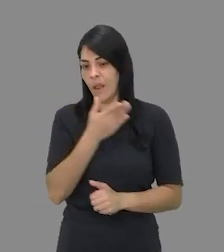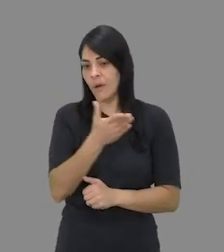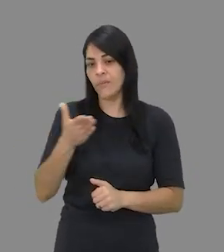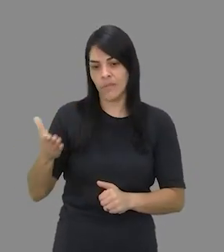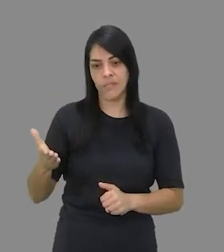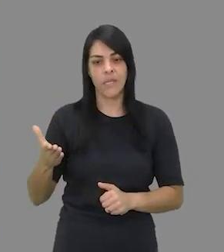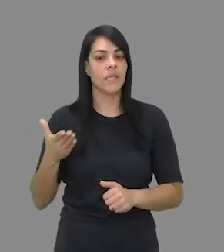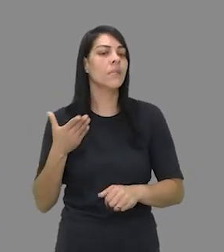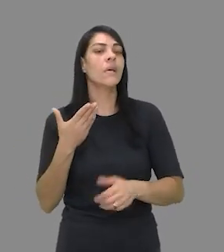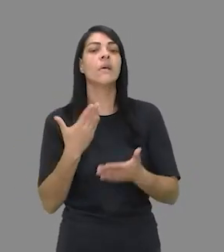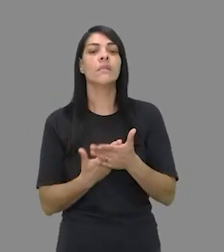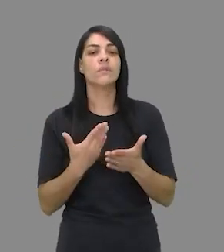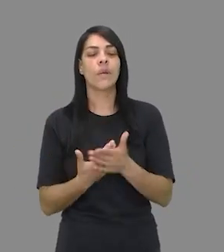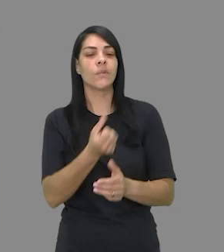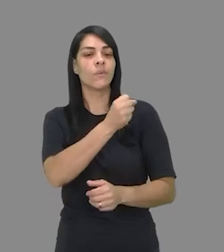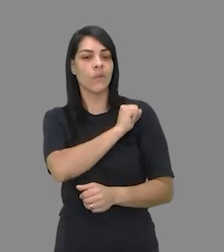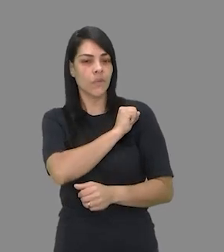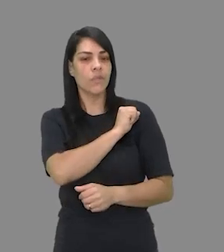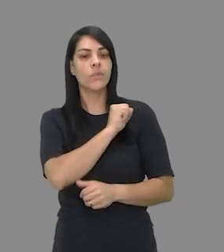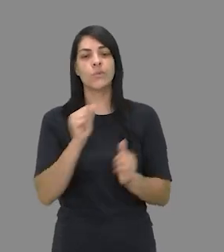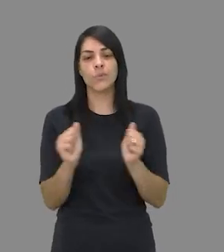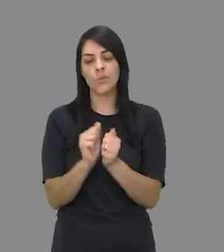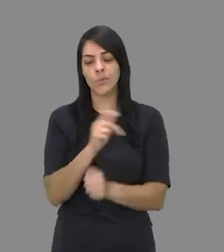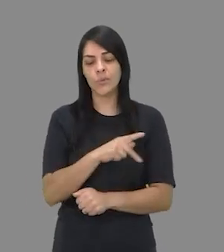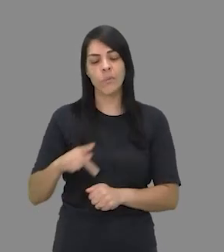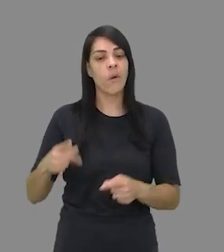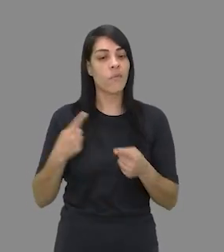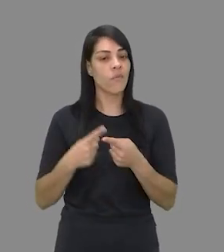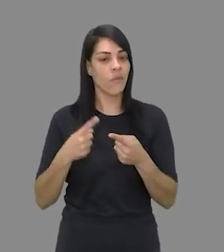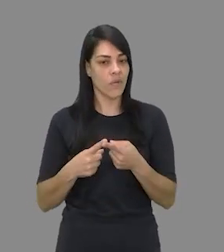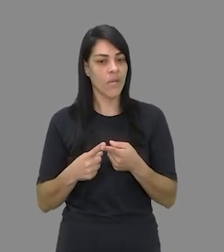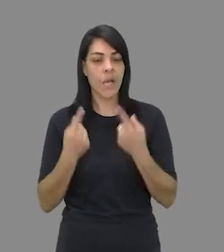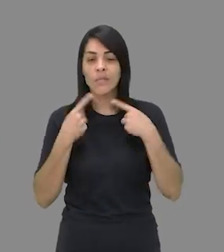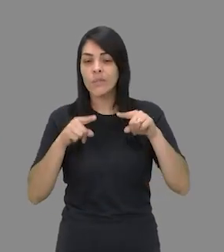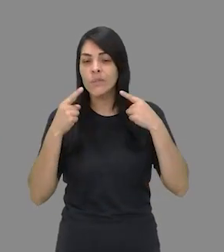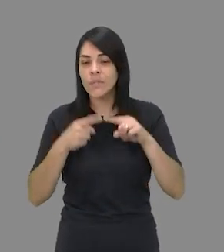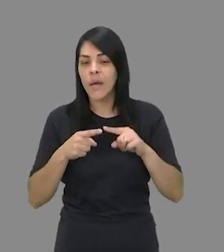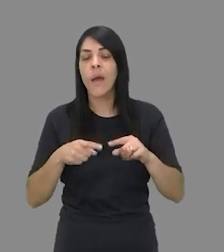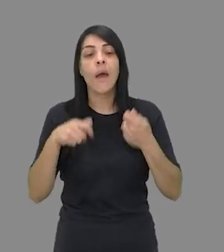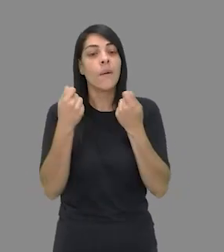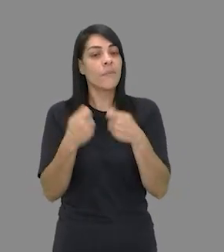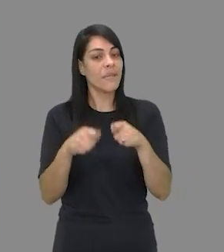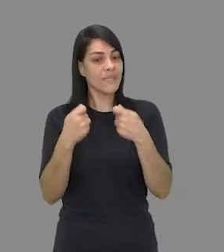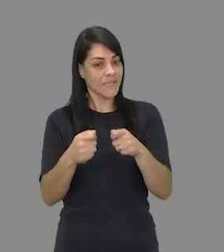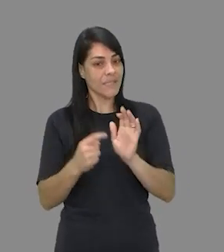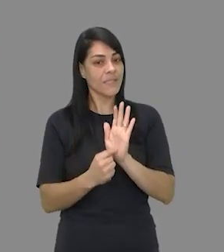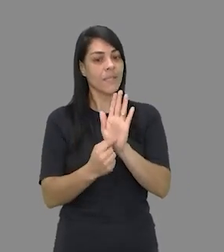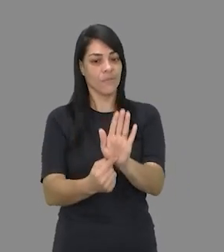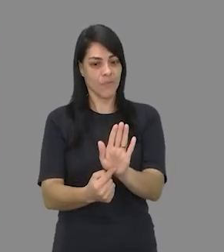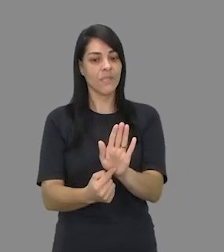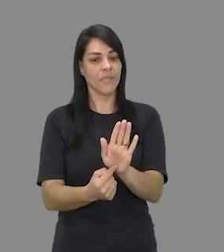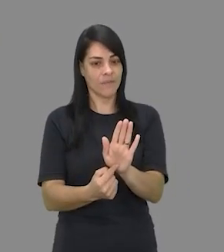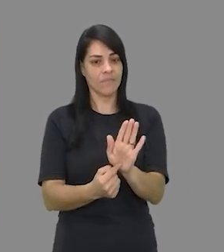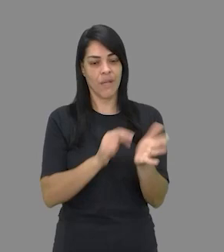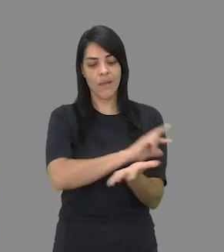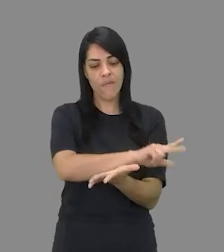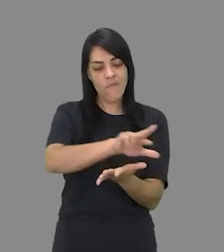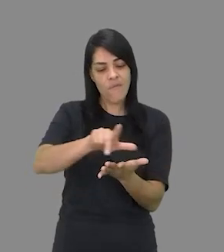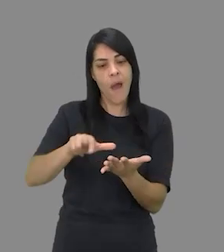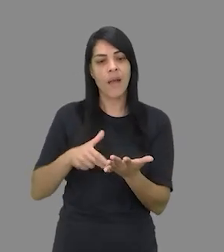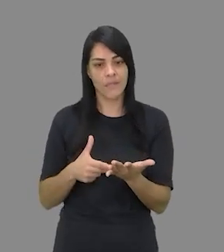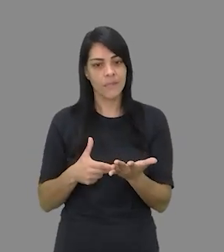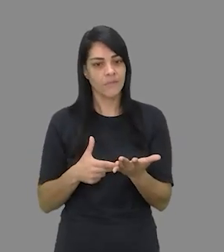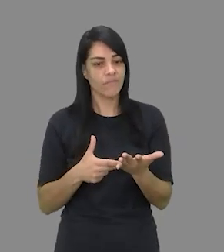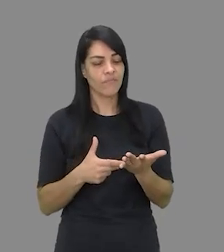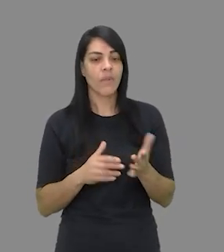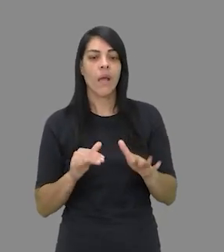você, estudante do 8º ano, com os professores, porque essas discussões, elas devem aparecer em muitas modalidades.